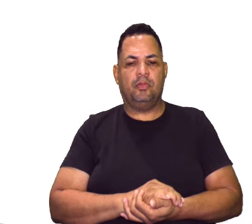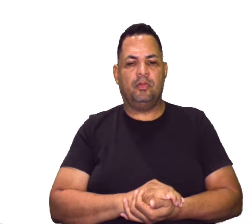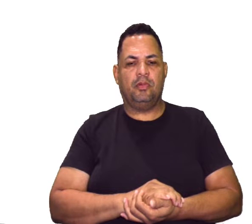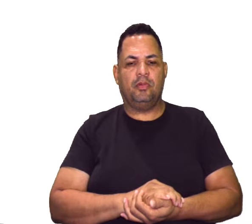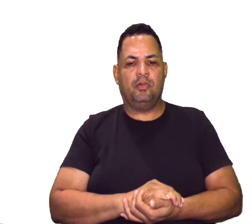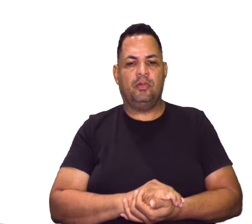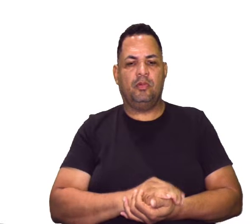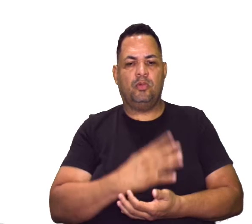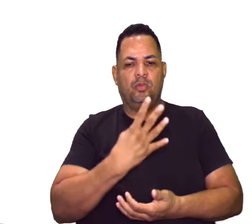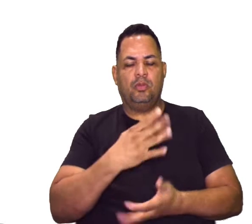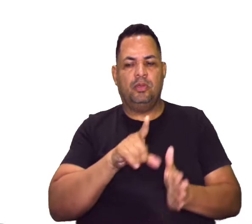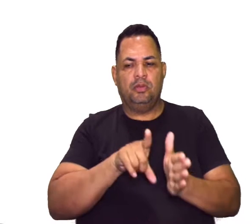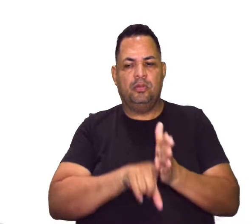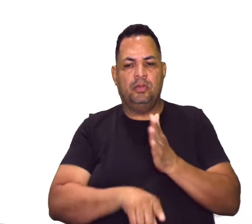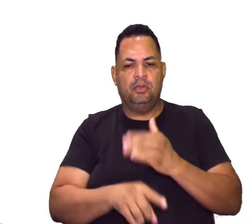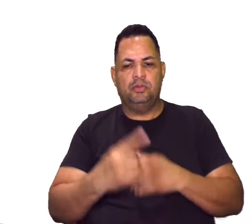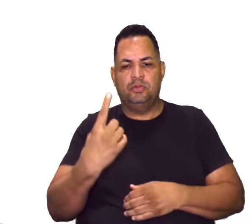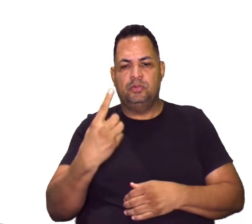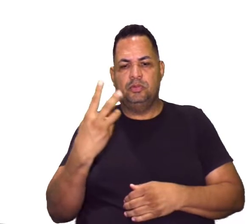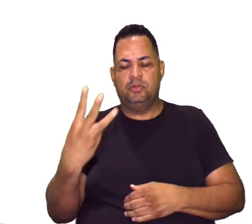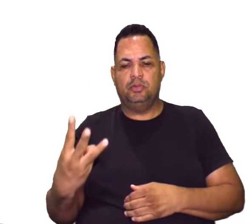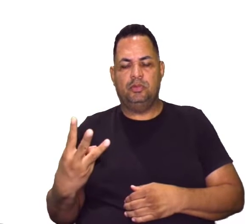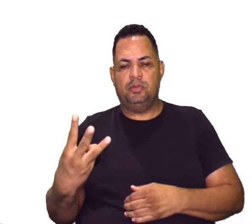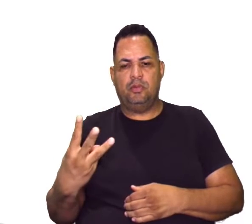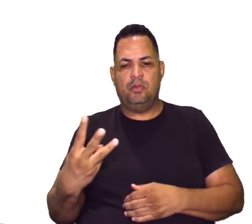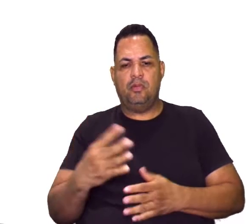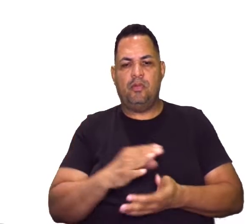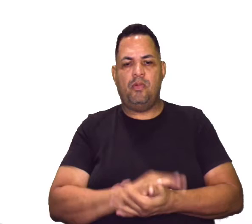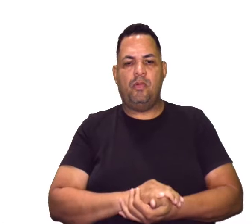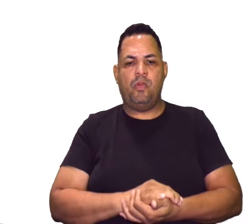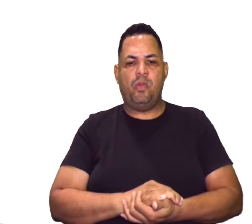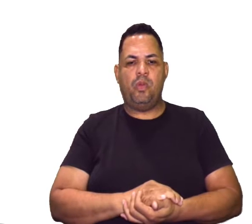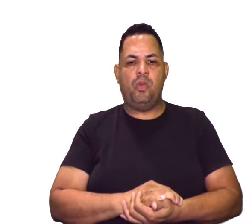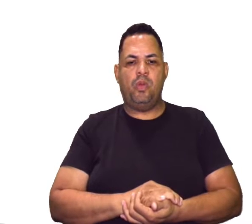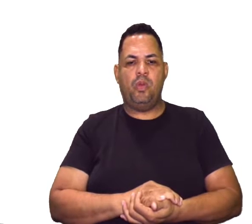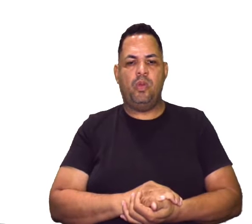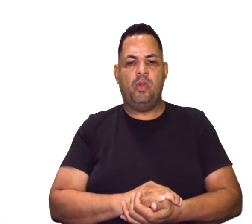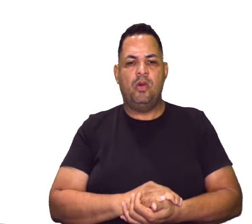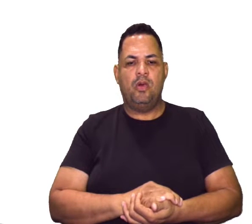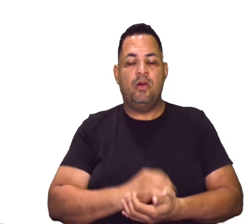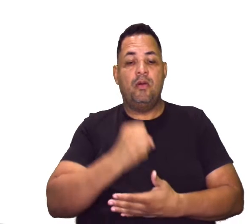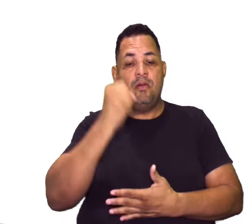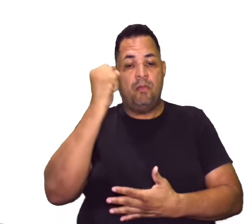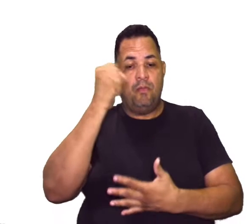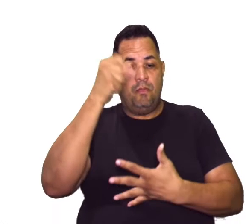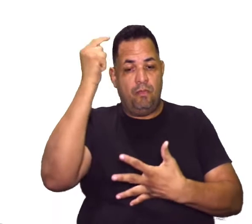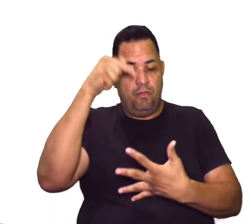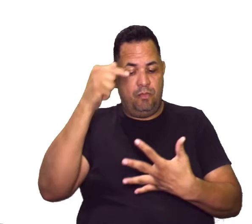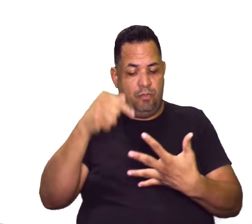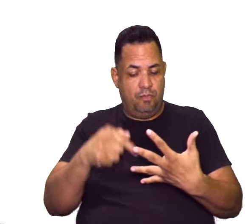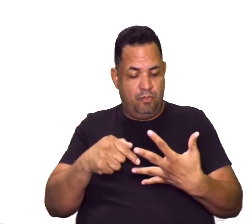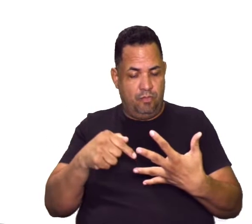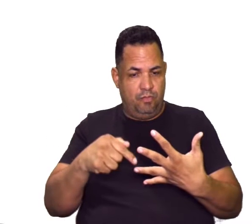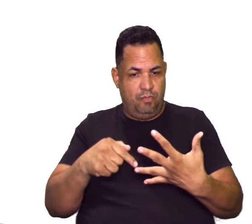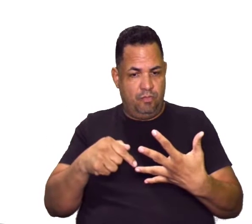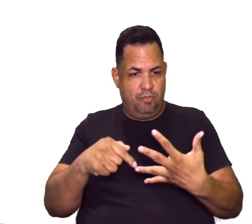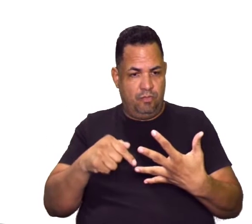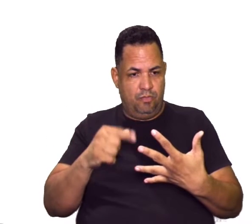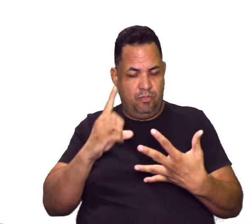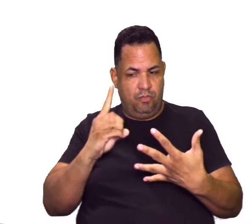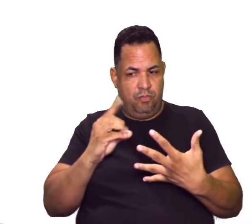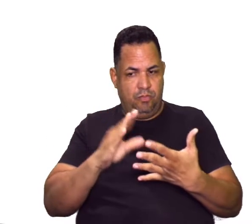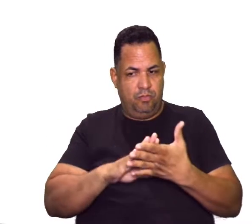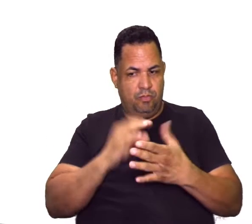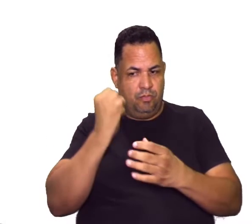HMNO4, 4 menos 1, 3. Quer dizer, esta é a alternativa